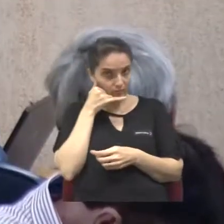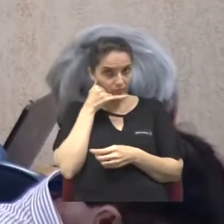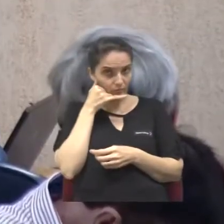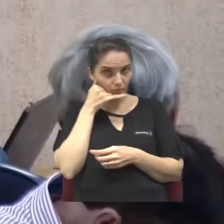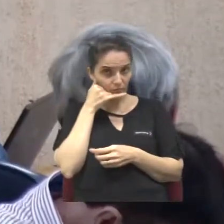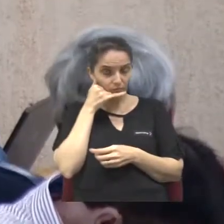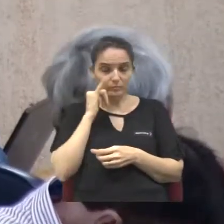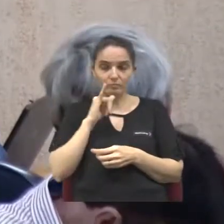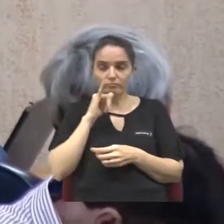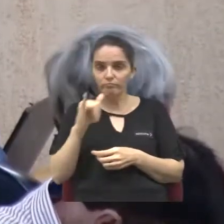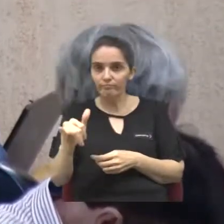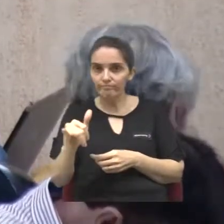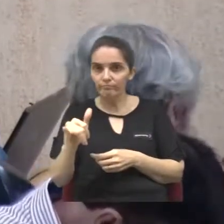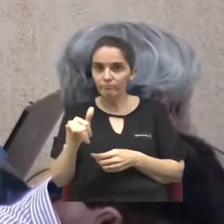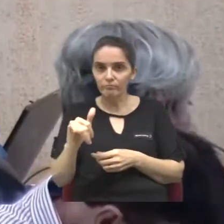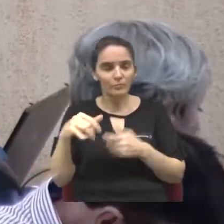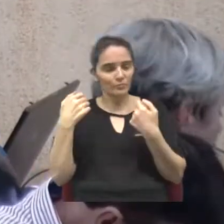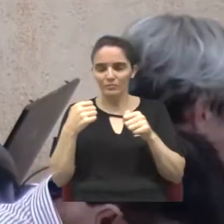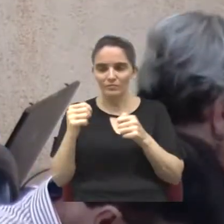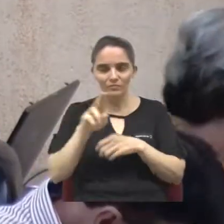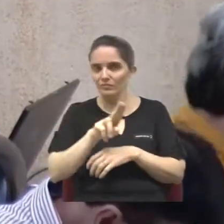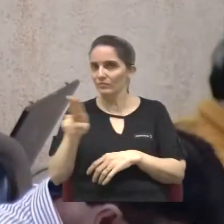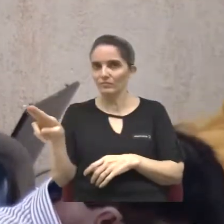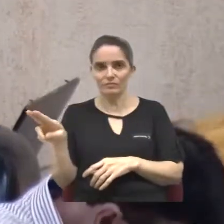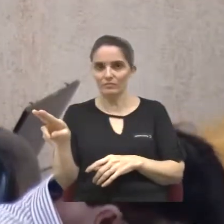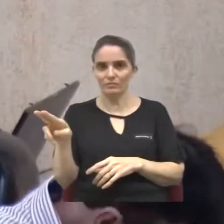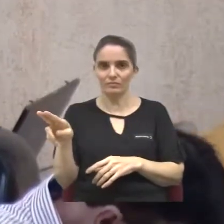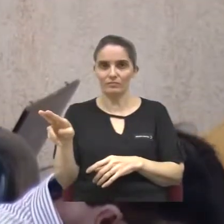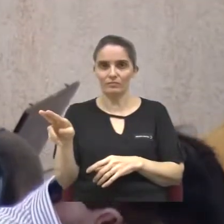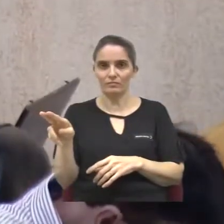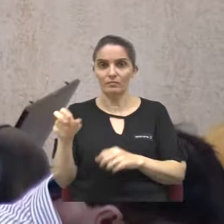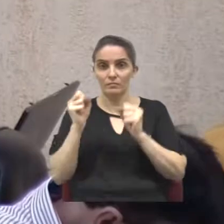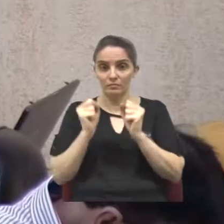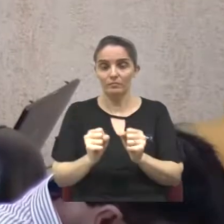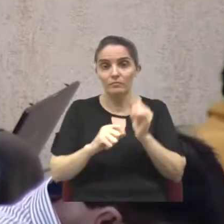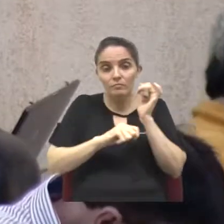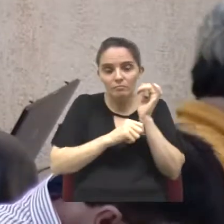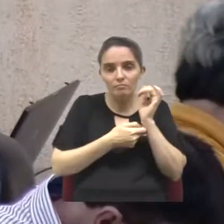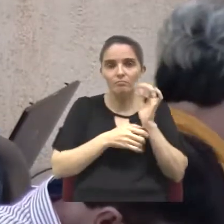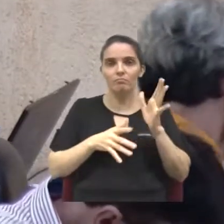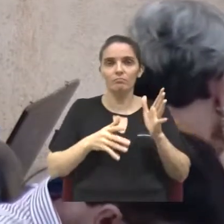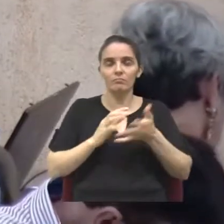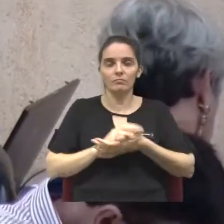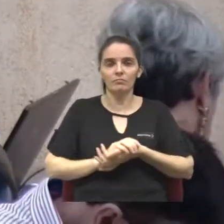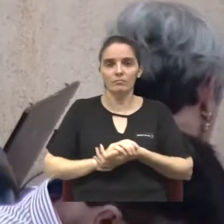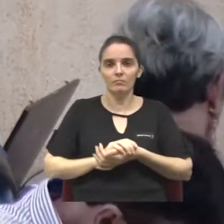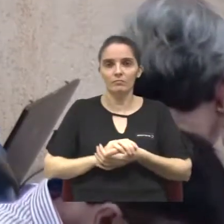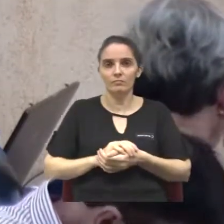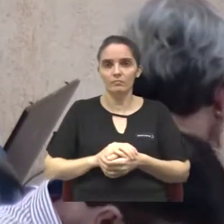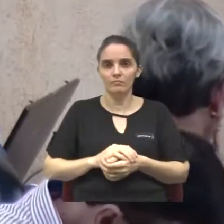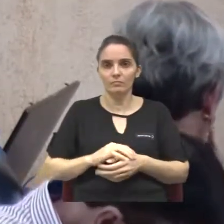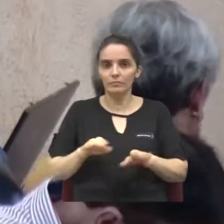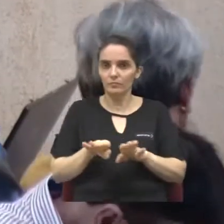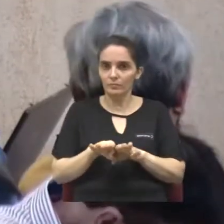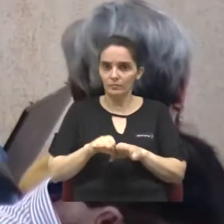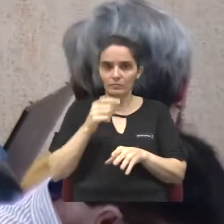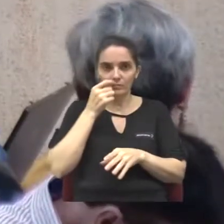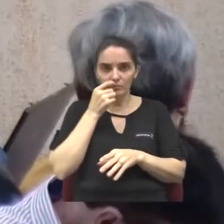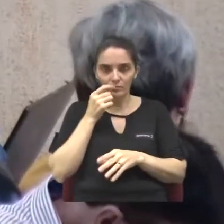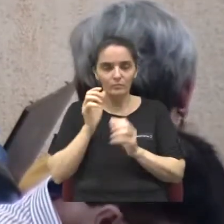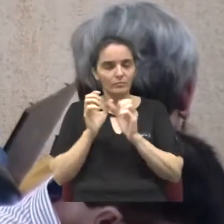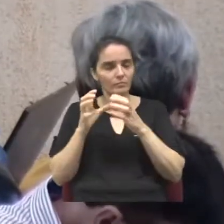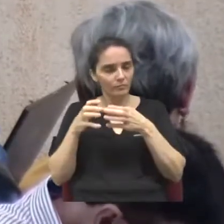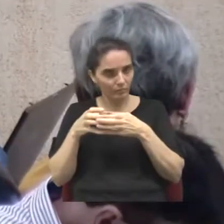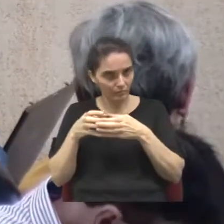ela não vai ser identificada. Então, a comissão, inclusive o vereador Estevão fazia parte da